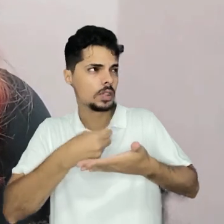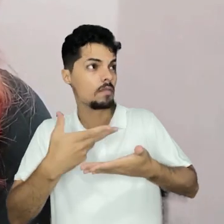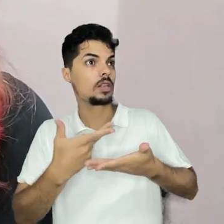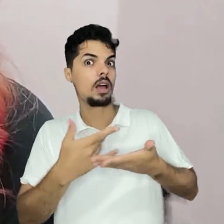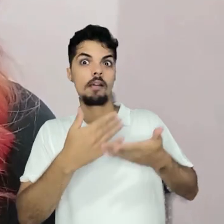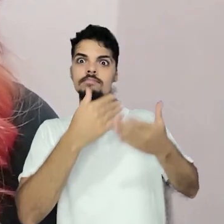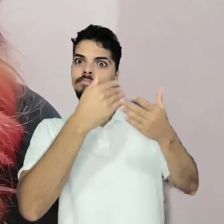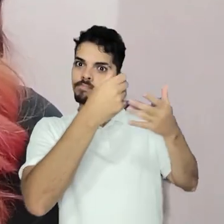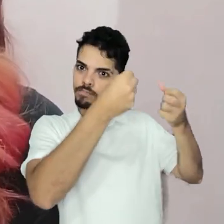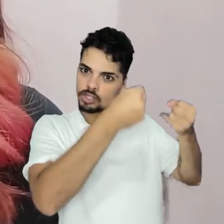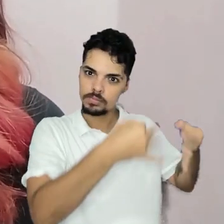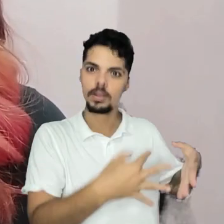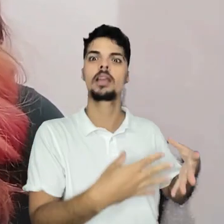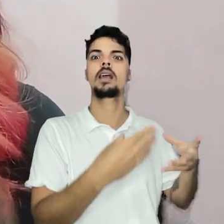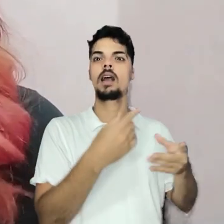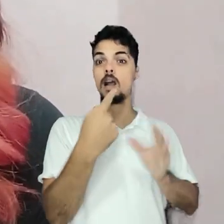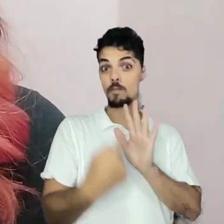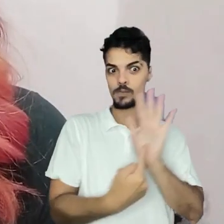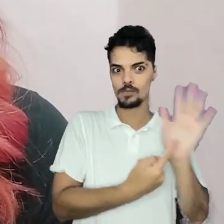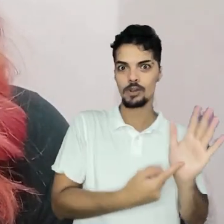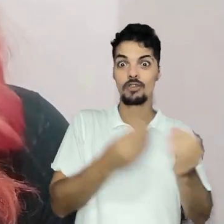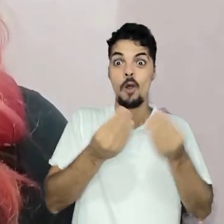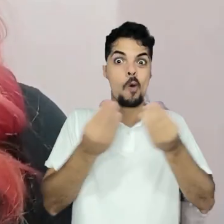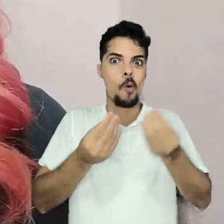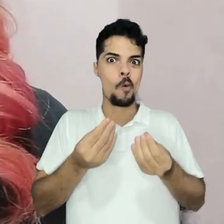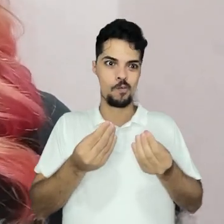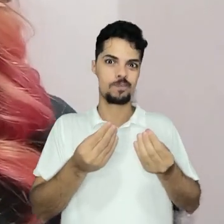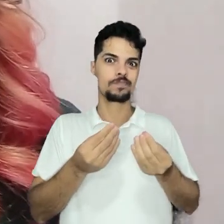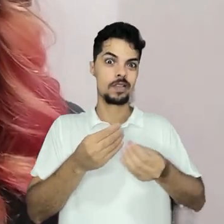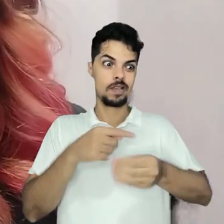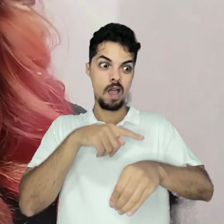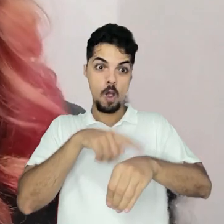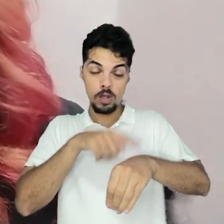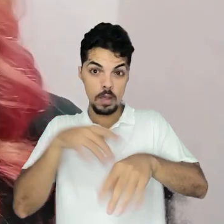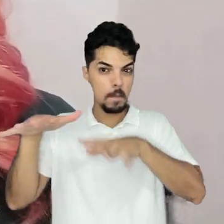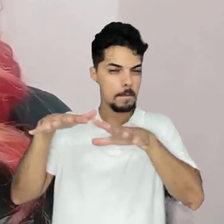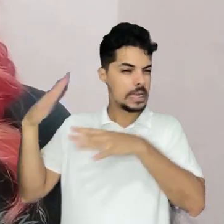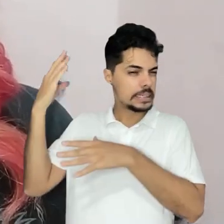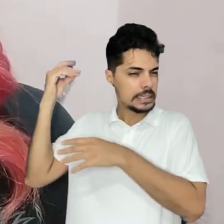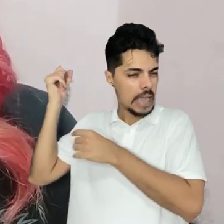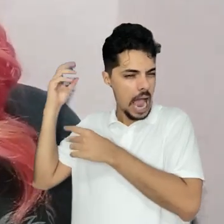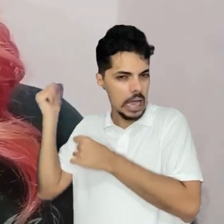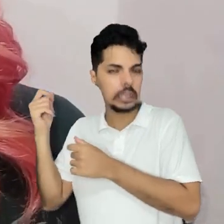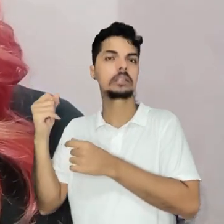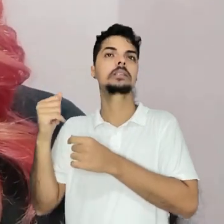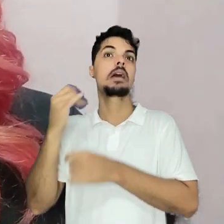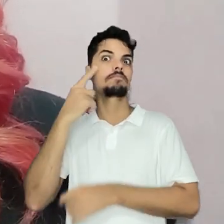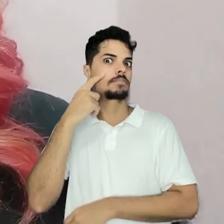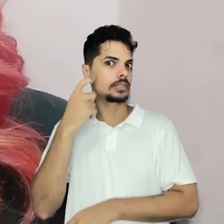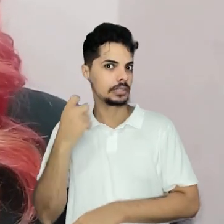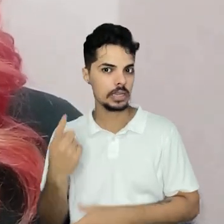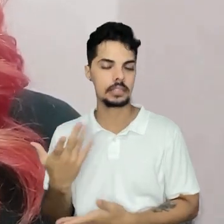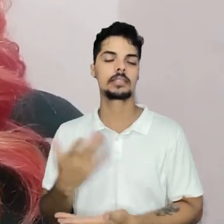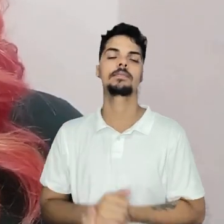período da independência, o que por si só já é muito interessante. A obra apresentada por ele é um